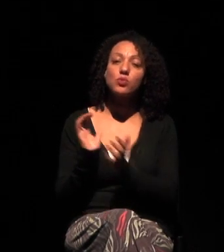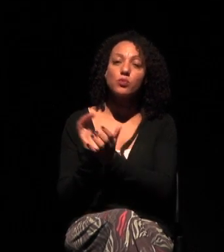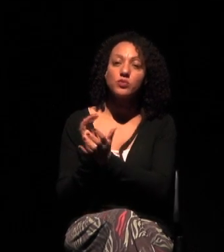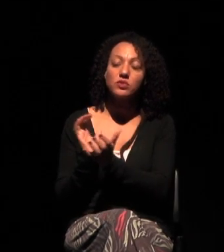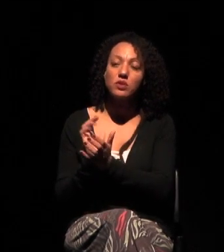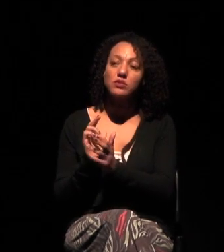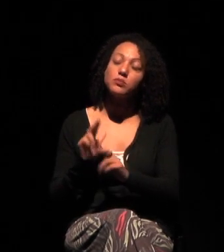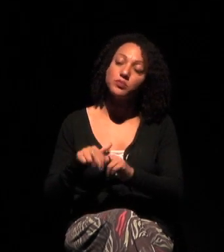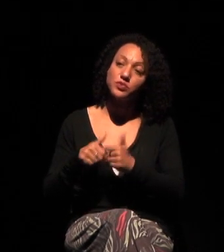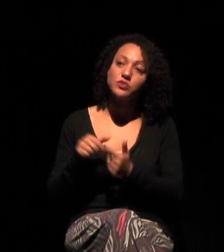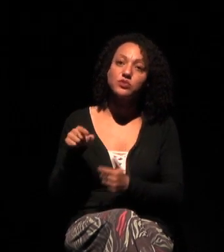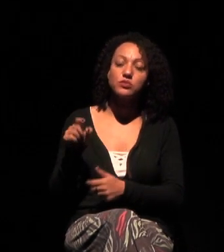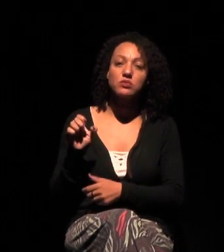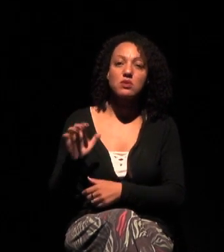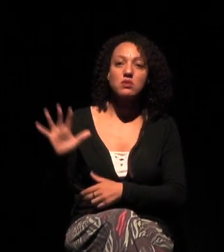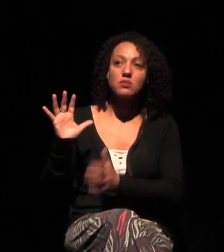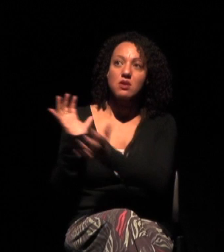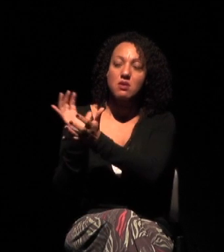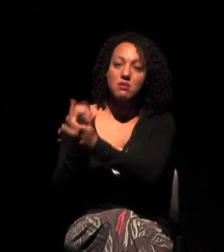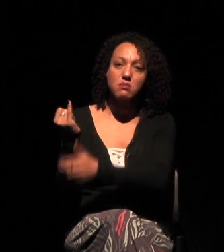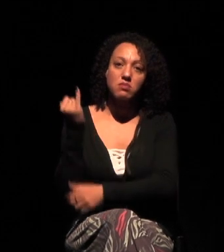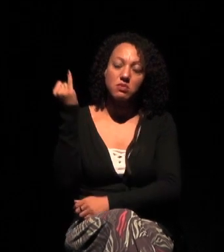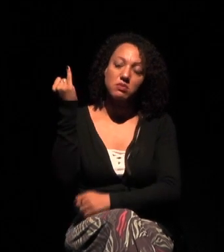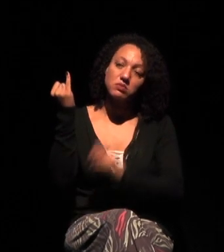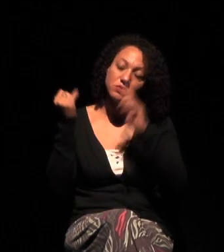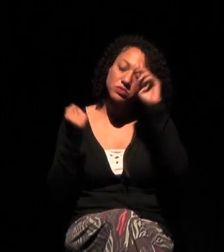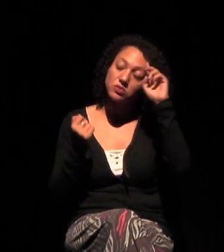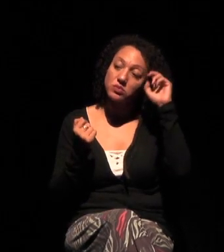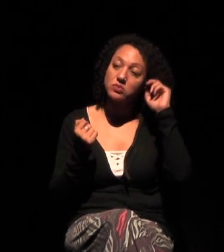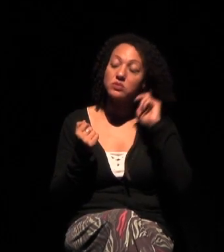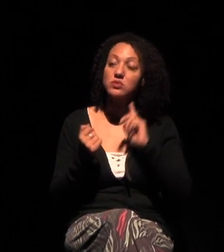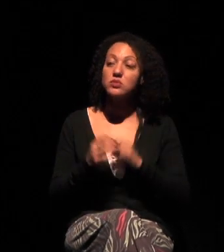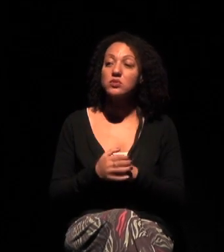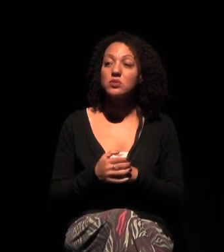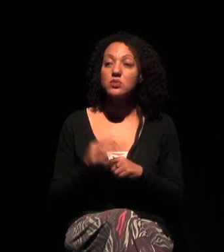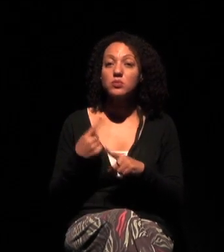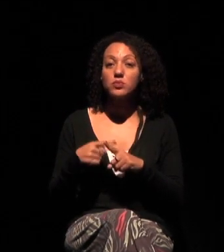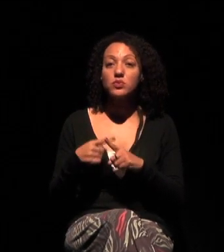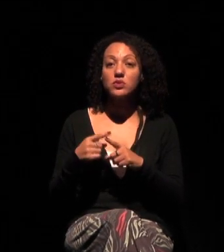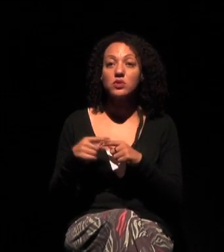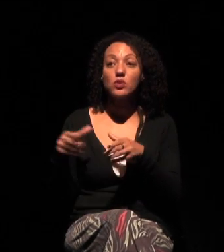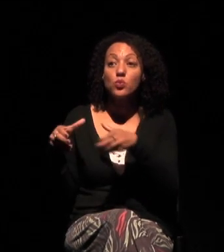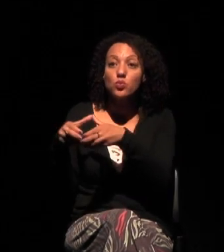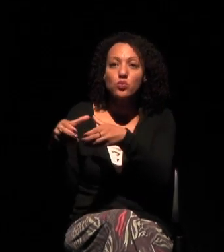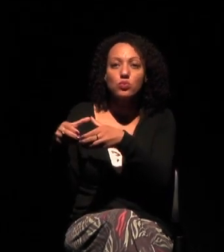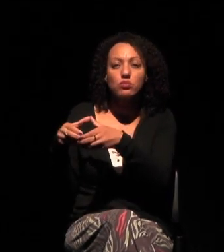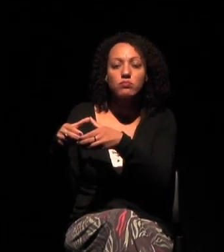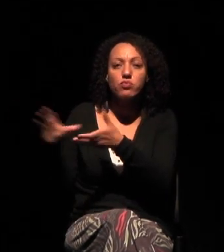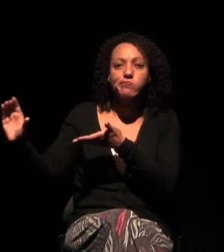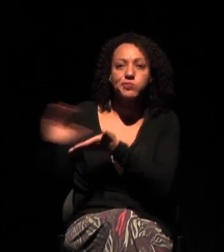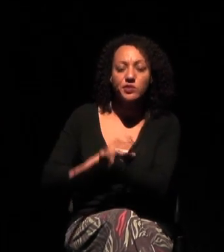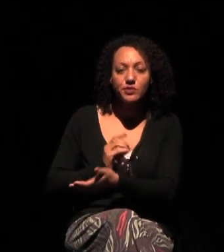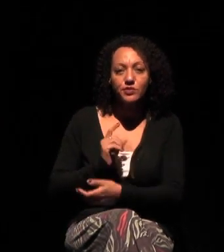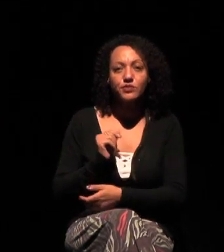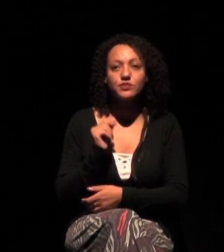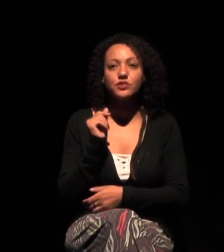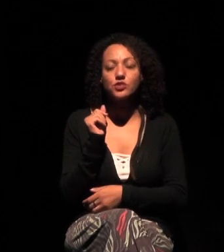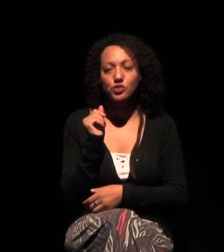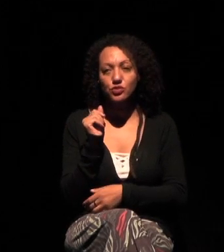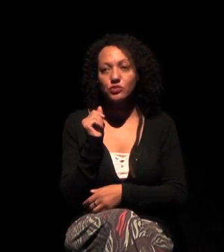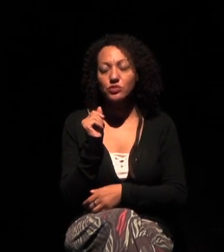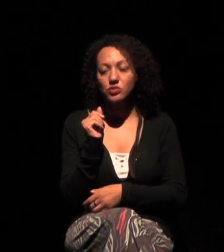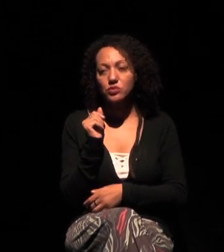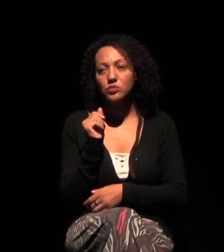europeia para nós é muito importante porque foi é é entidade que investiu nisso depois de facção de validades